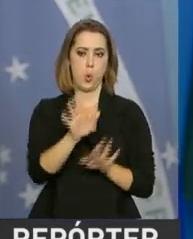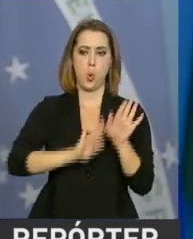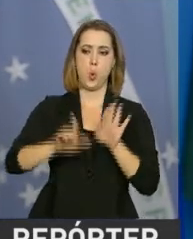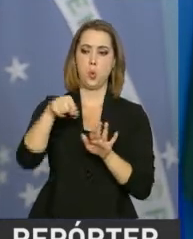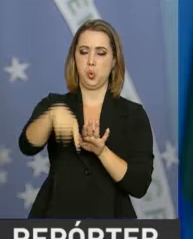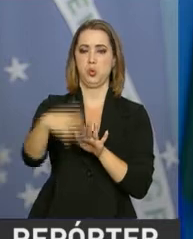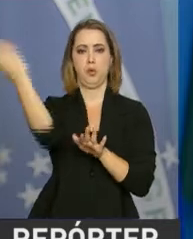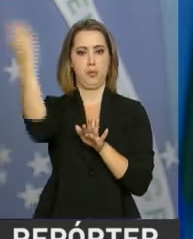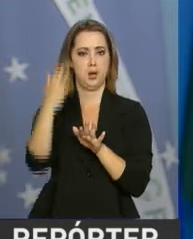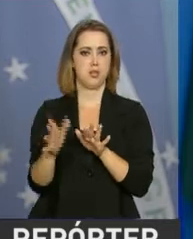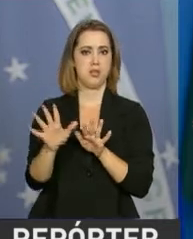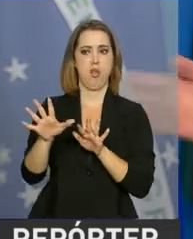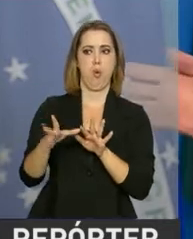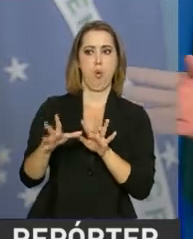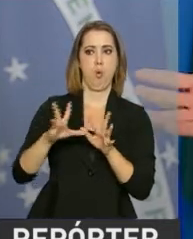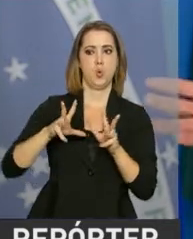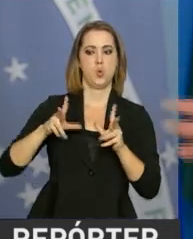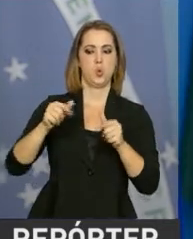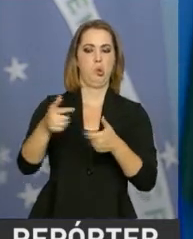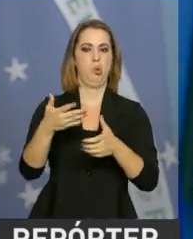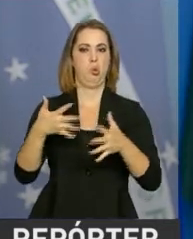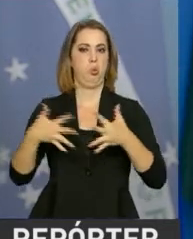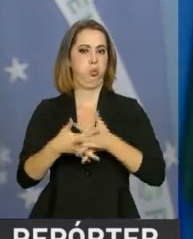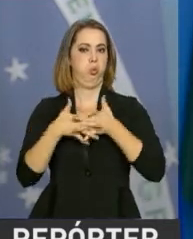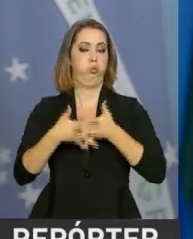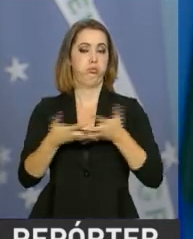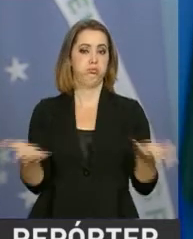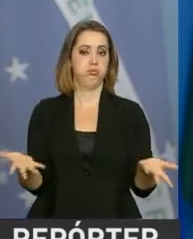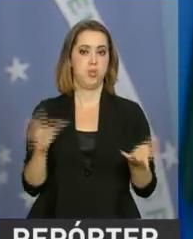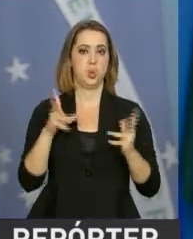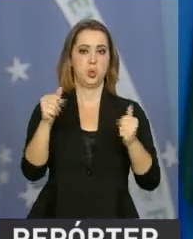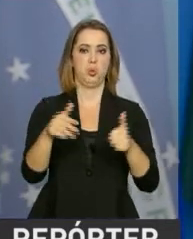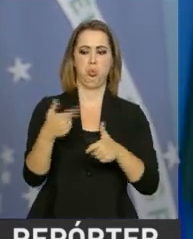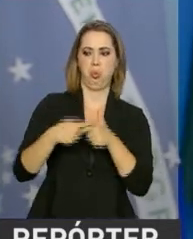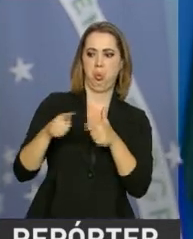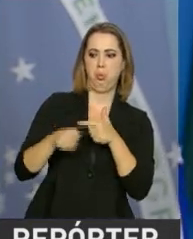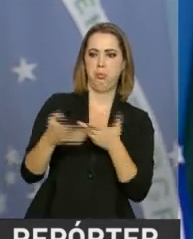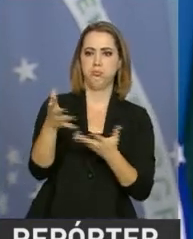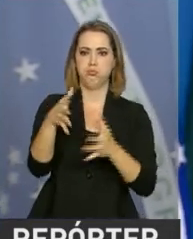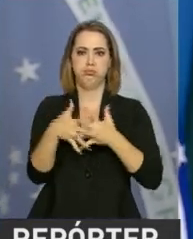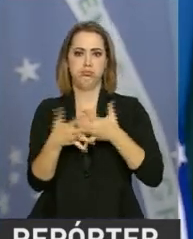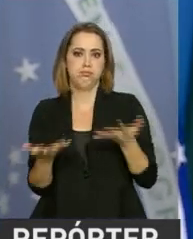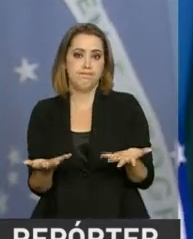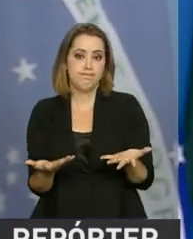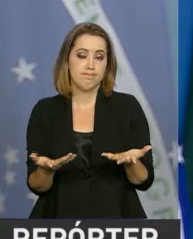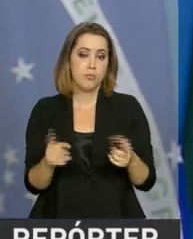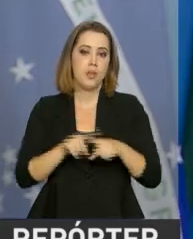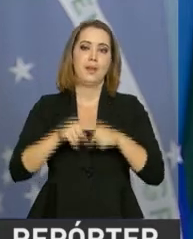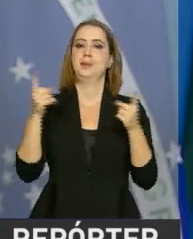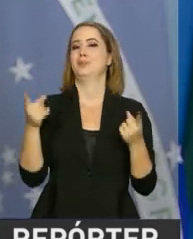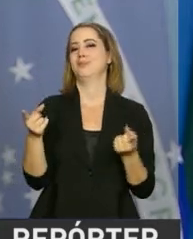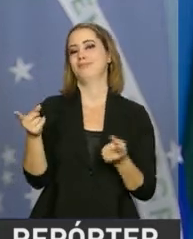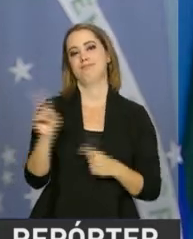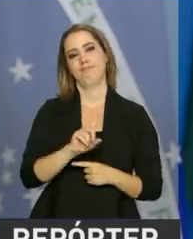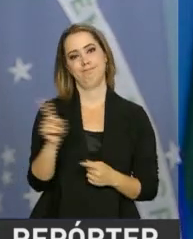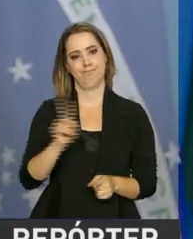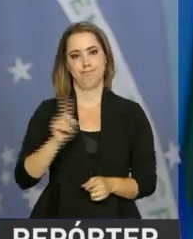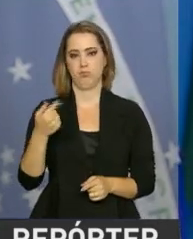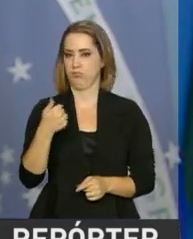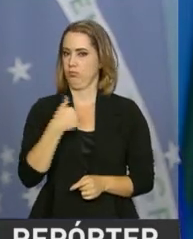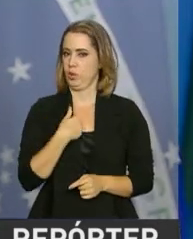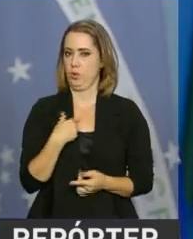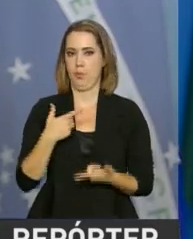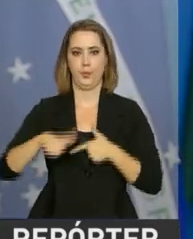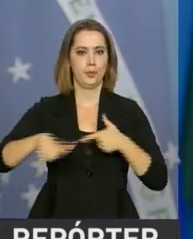país todo atrapalhado e todo desarticulado. Mas esta não é a